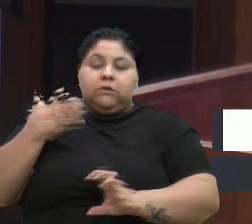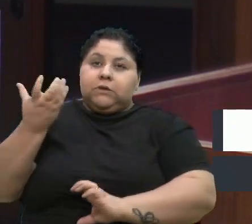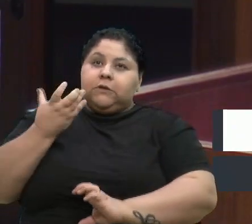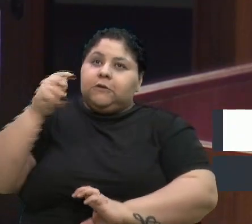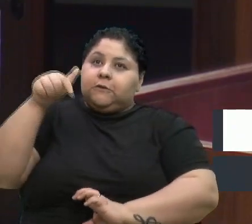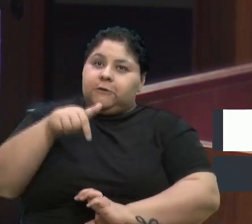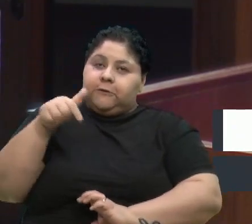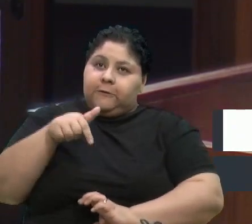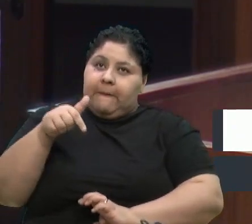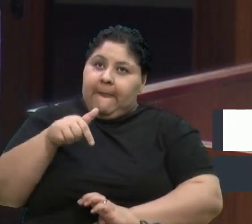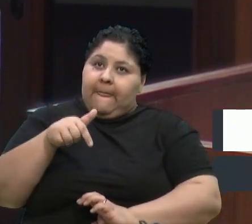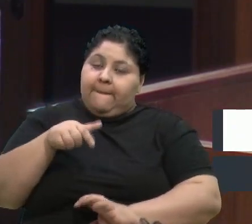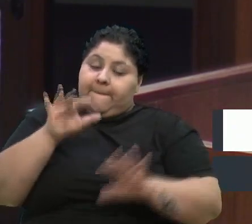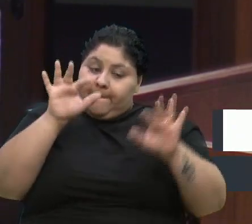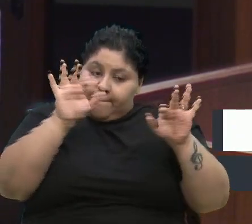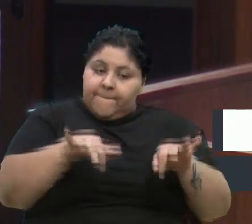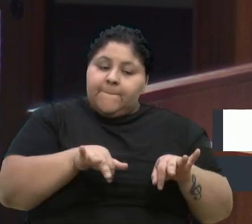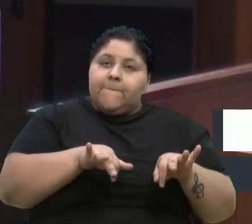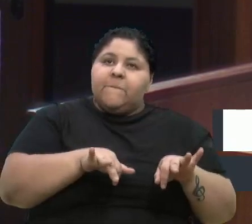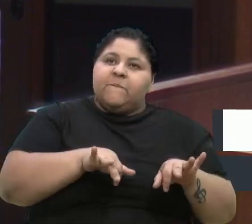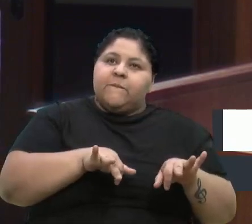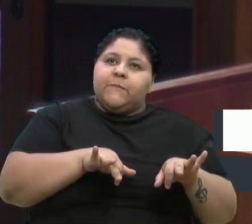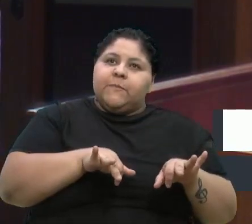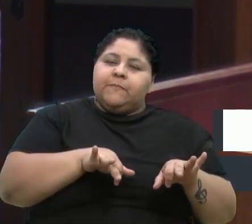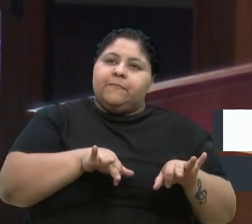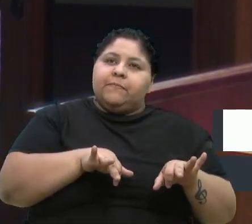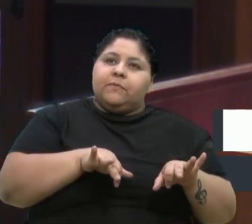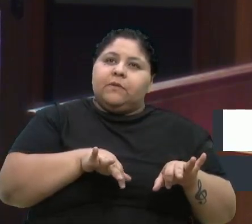aqui encerrar e deixar o